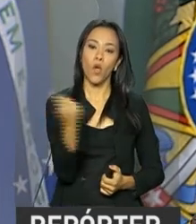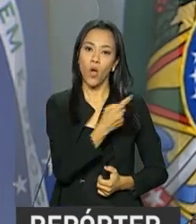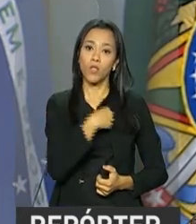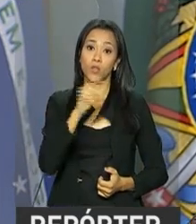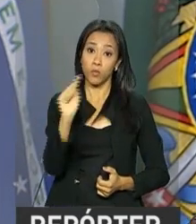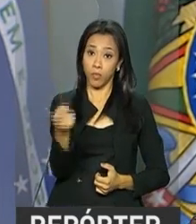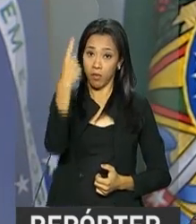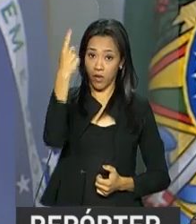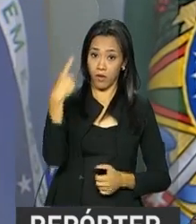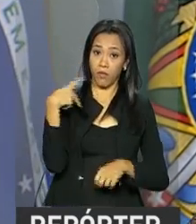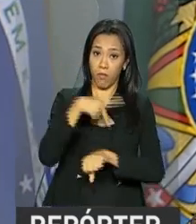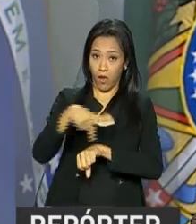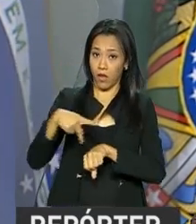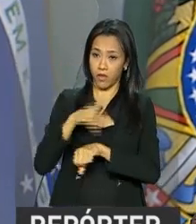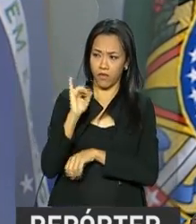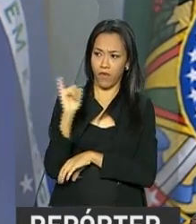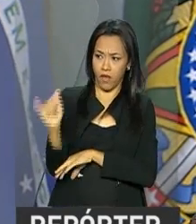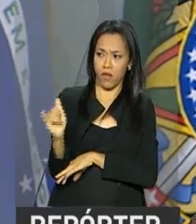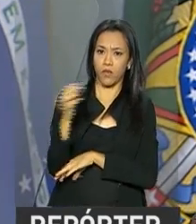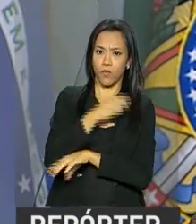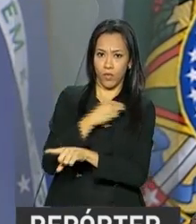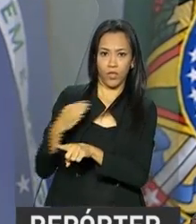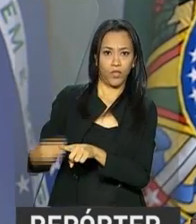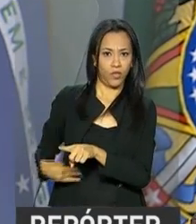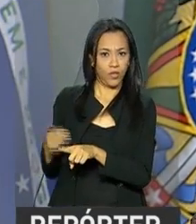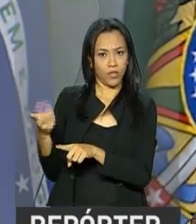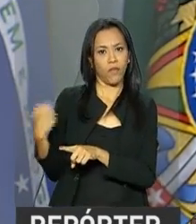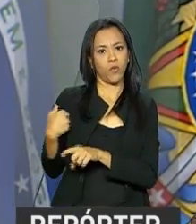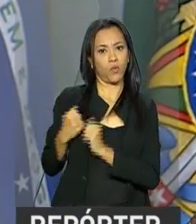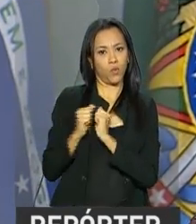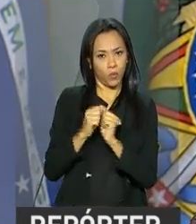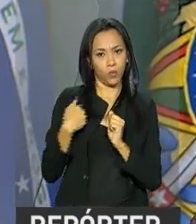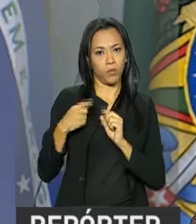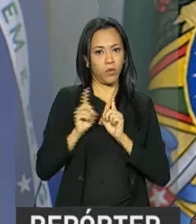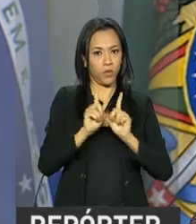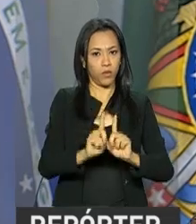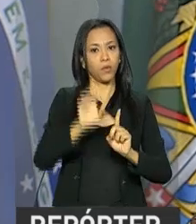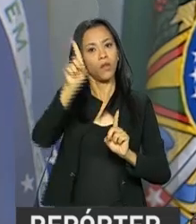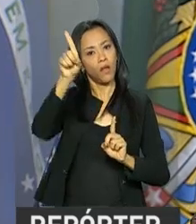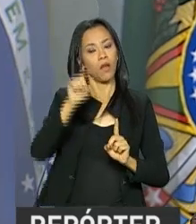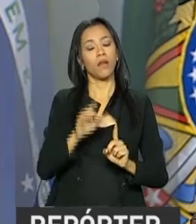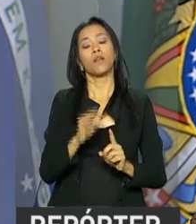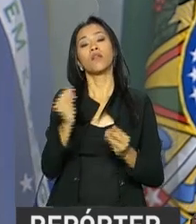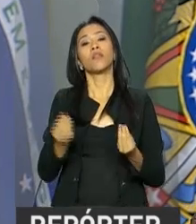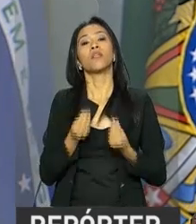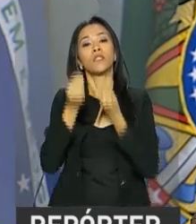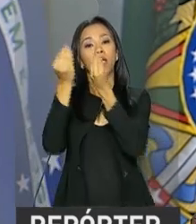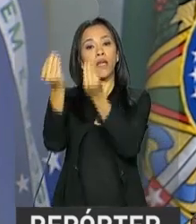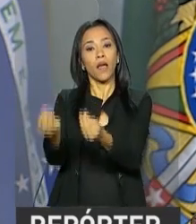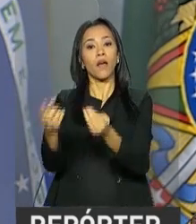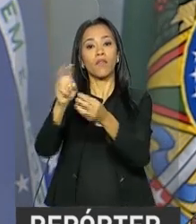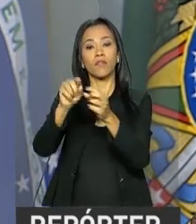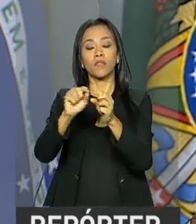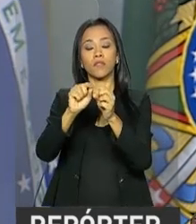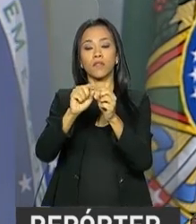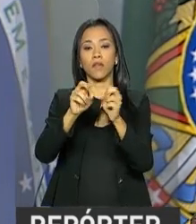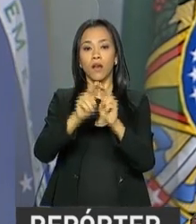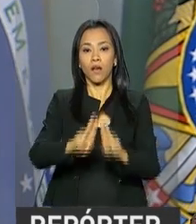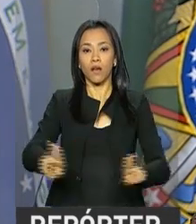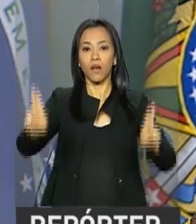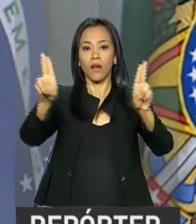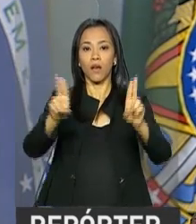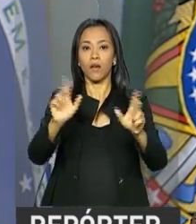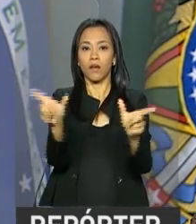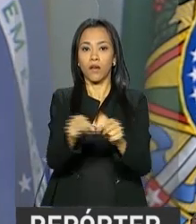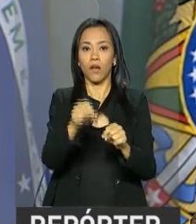primeiros países né filho ao meu lado naquele momento em que entregávamos a Organização das Nações